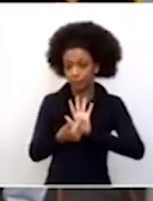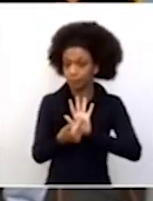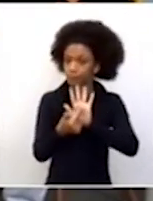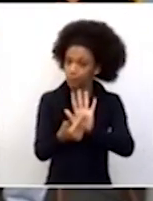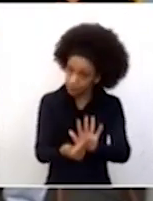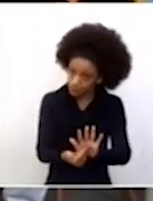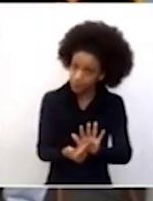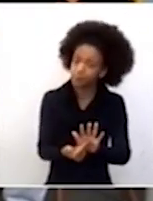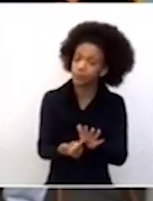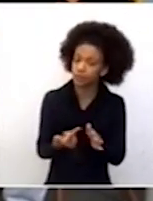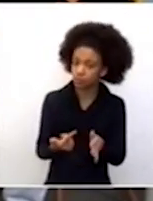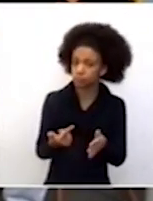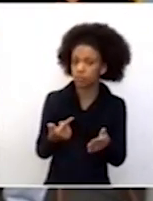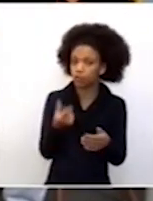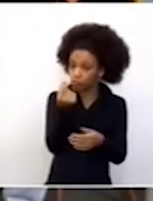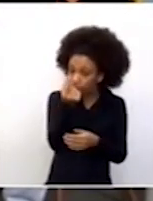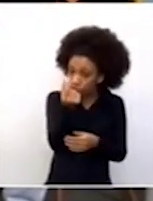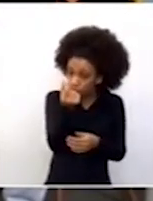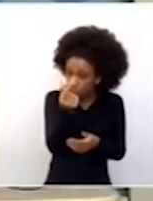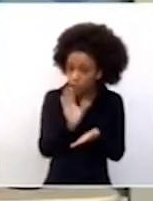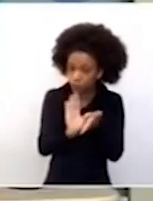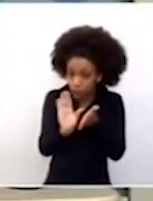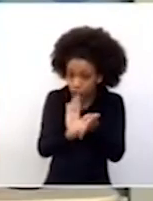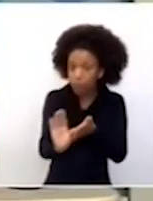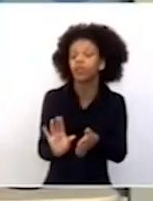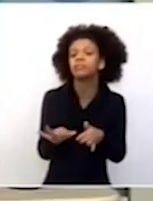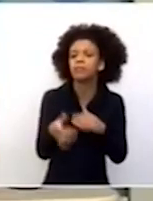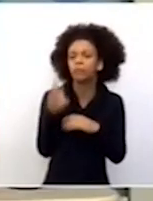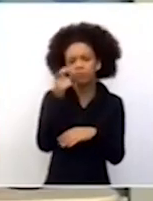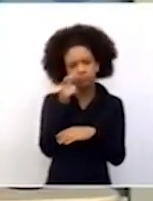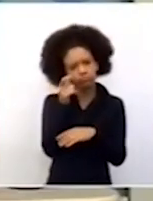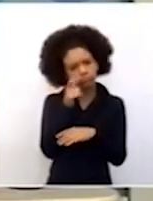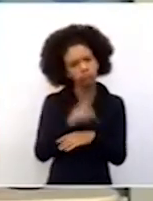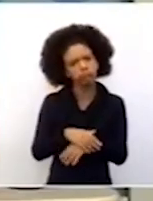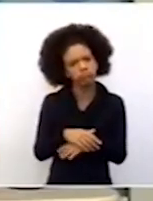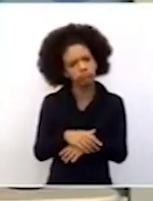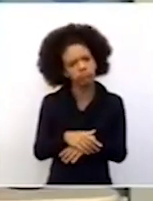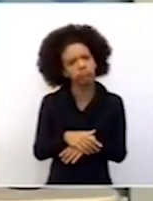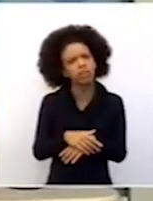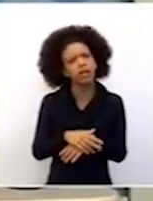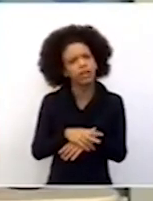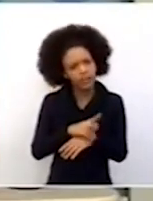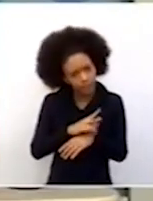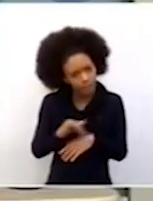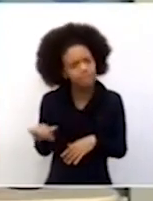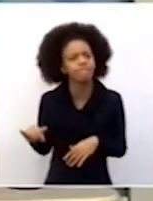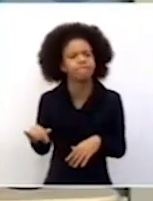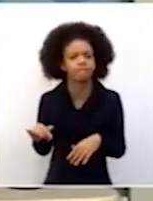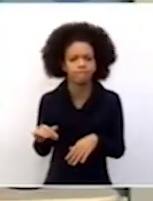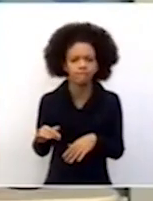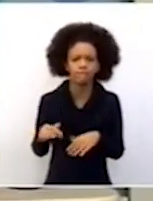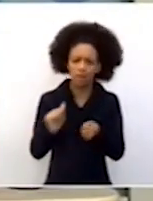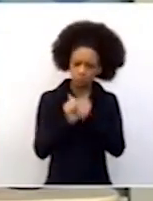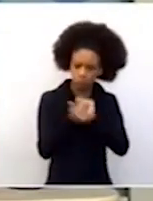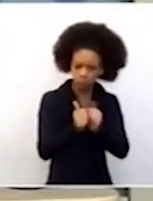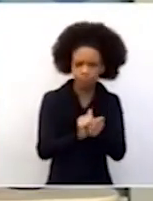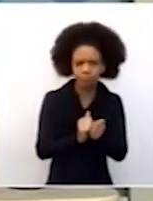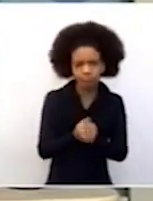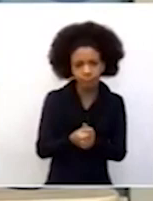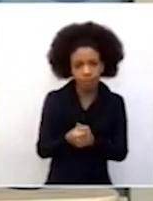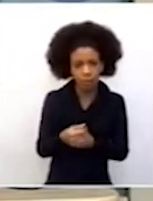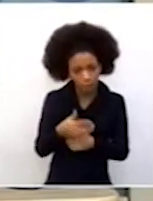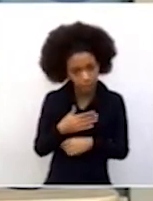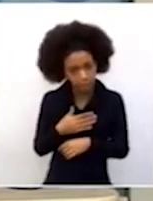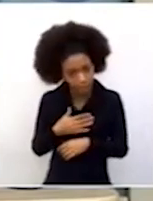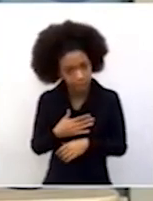valor monetário, né? Então, isso é muito interessante, né? Que algumas coisas lá vai contribuindo, né? Lembro que também meu sobrinho, nós brincamos ele